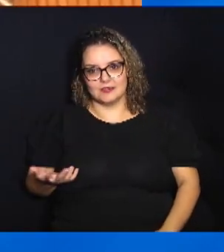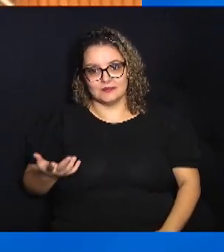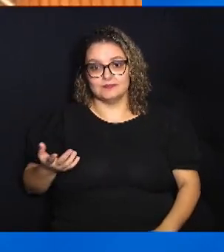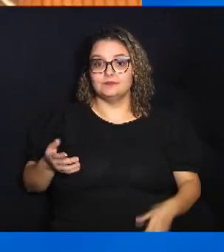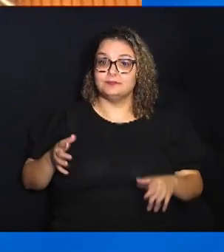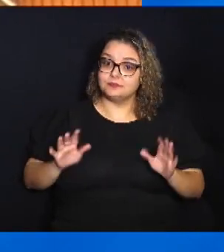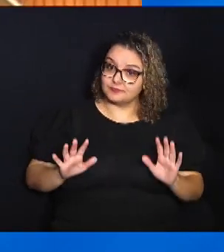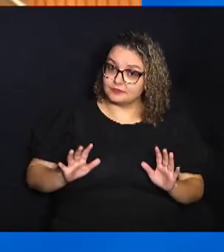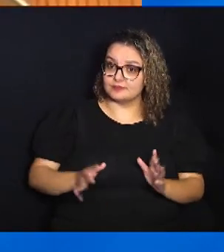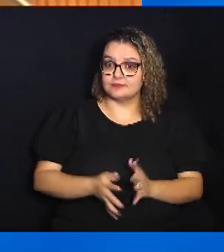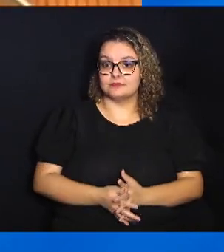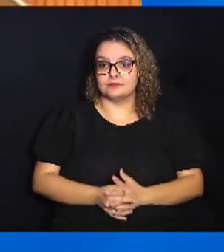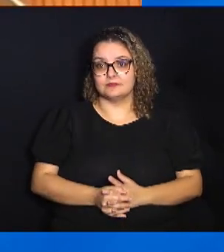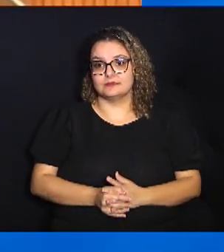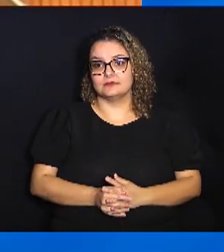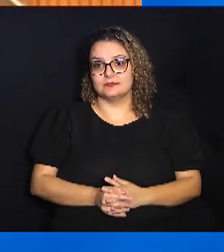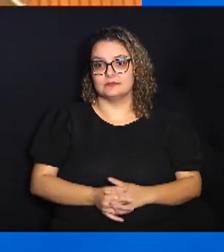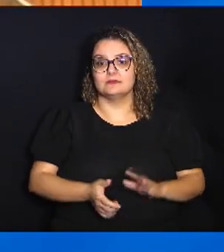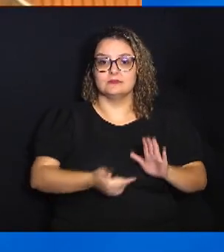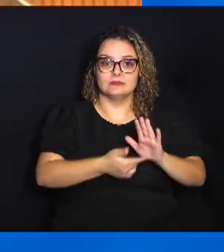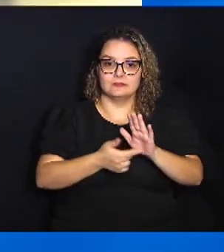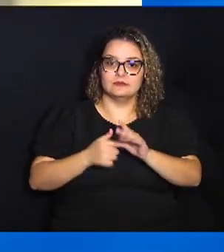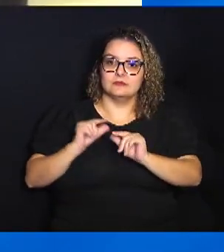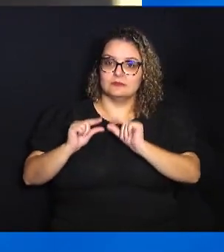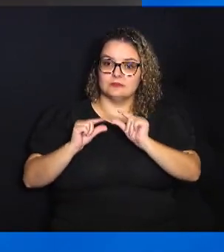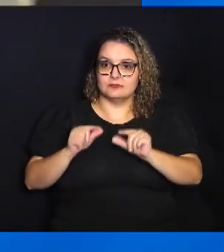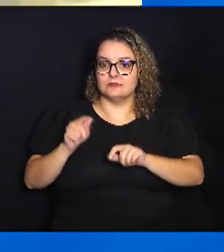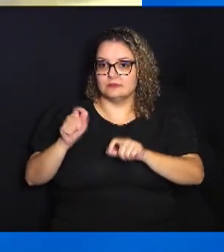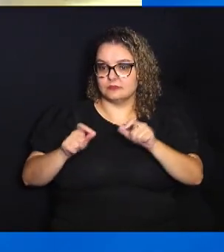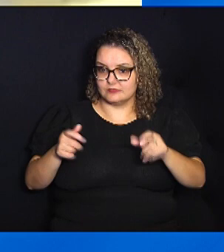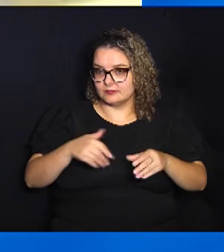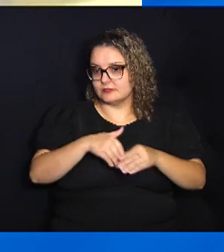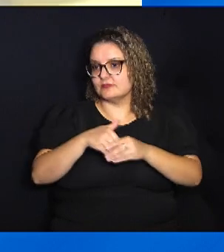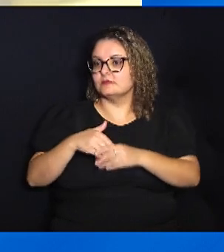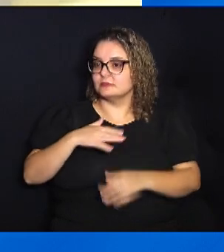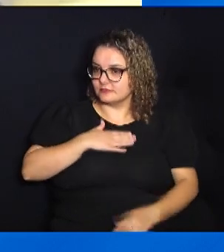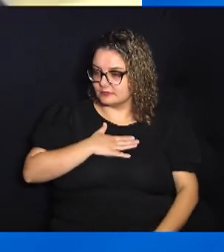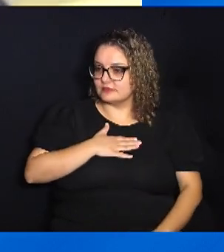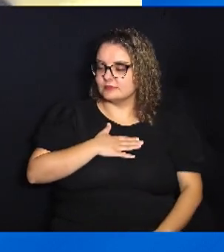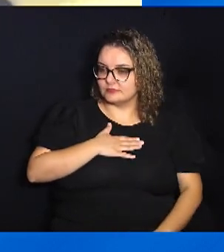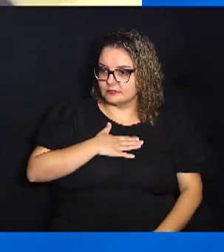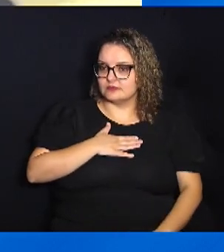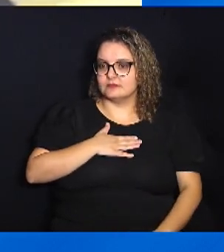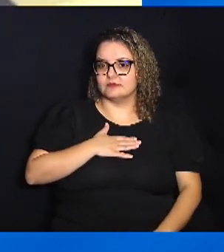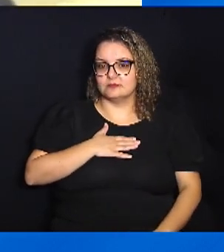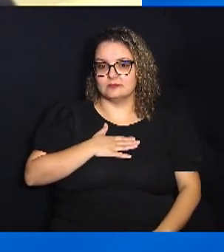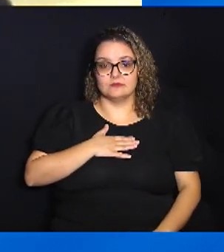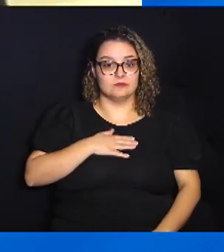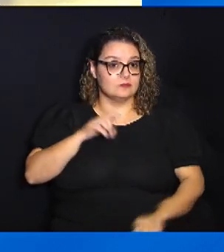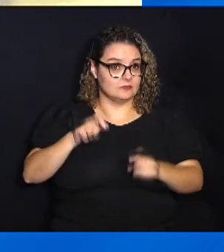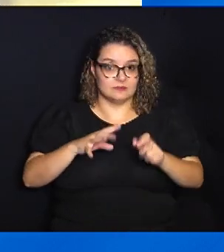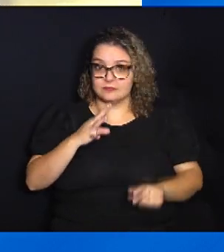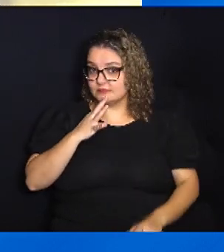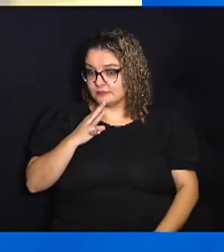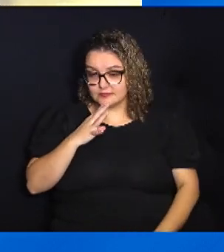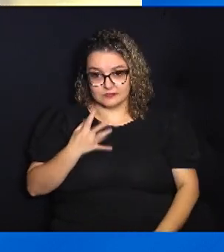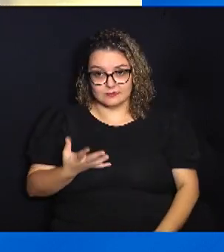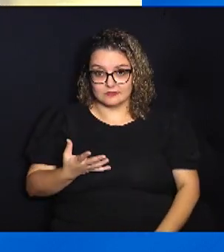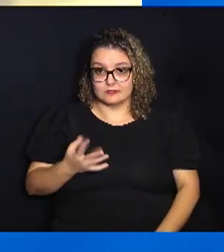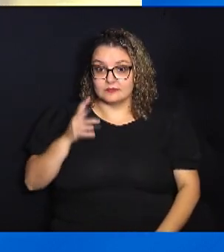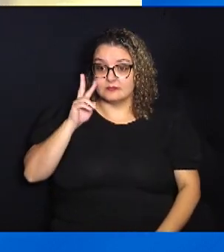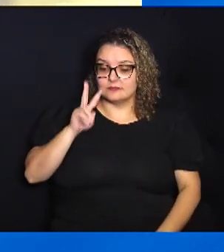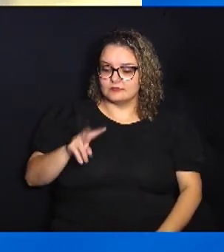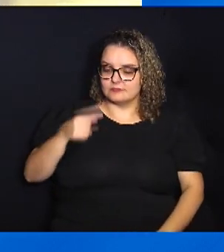Mas deu para eu mostrar um pouco para aquelas pessoas que votaram em mim e até para aquelas que não me conhecem também, para ver o